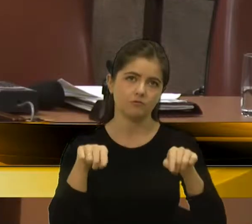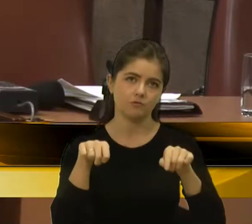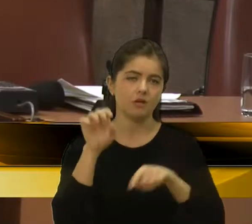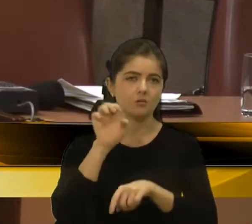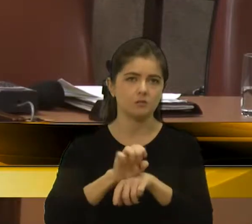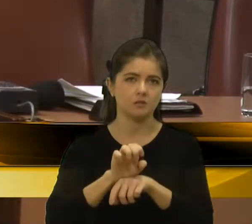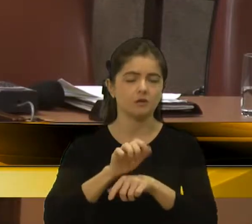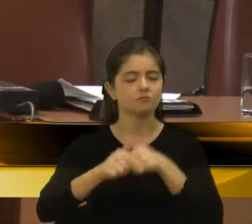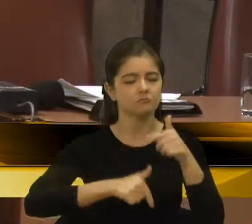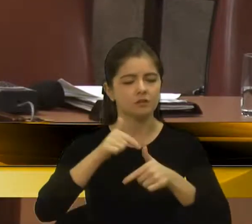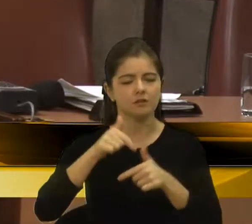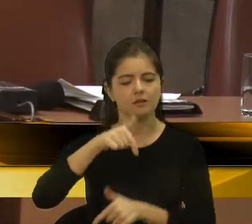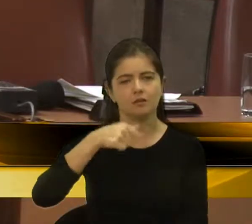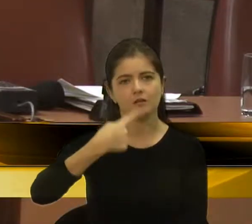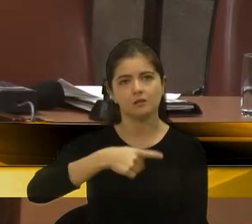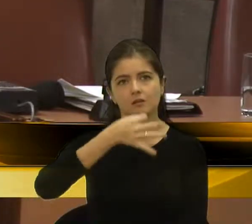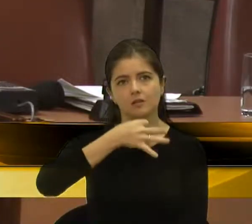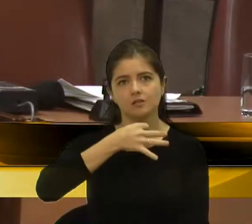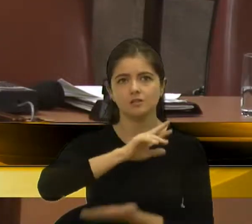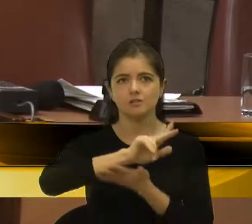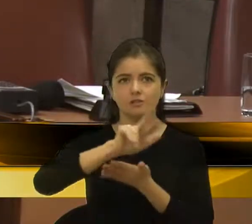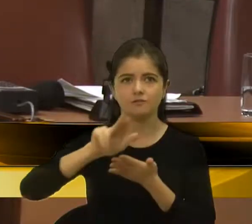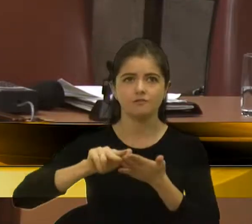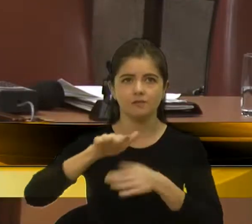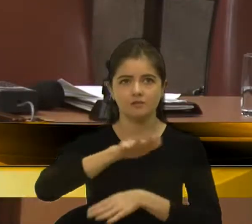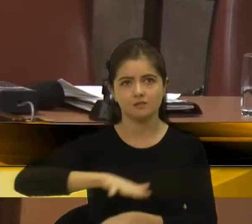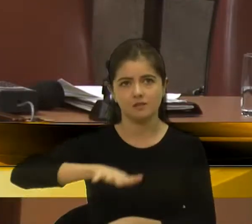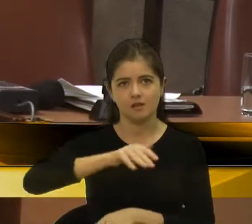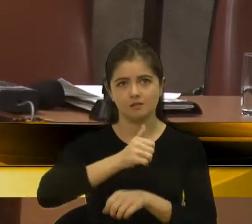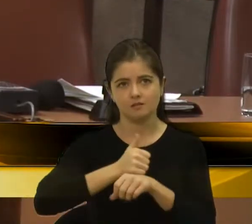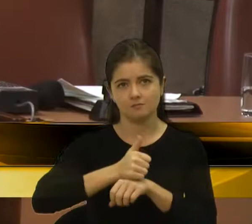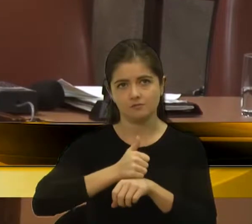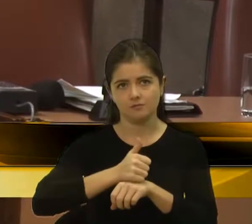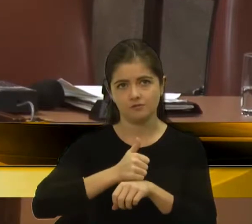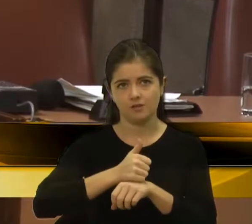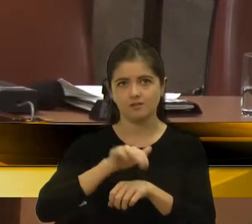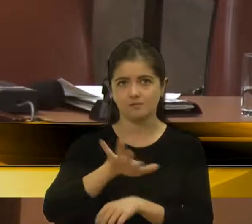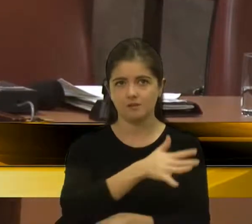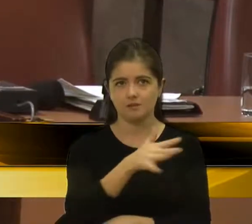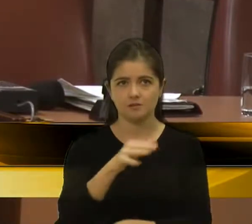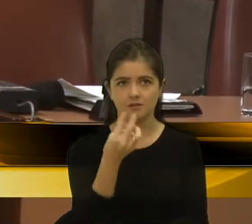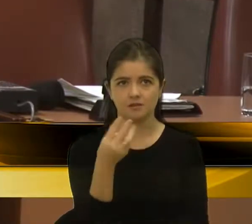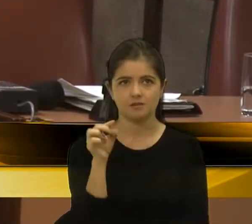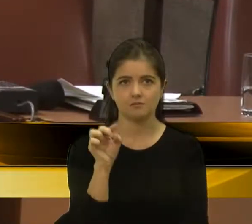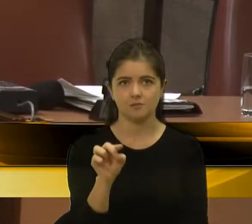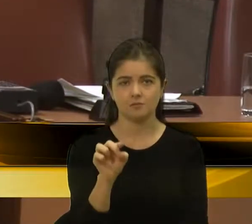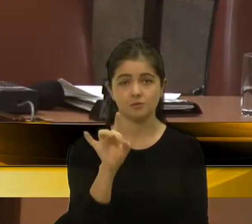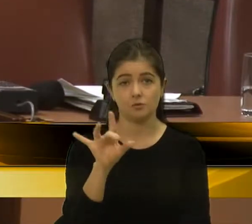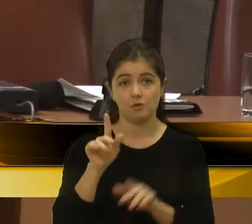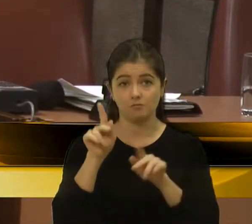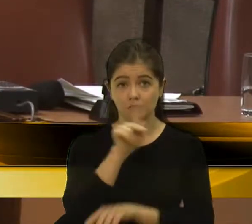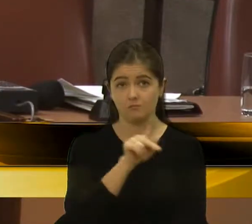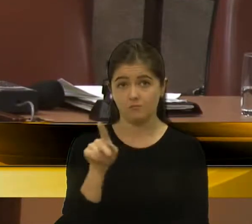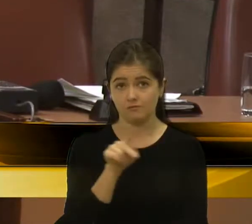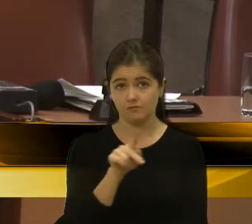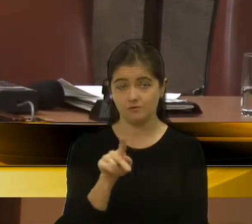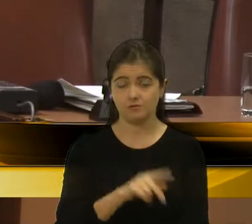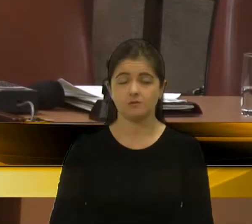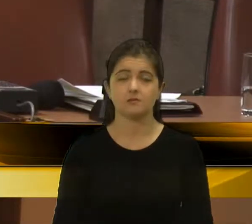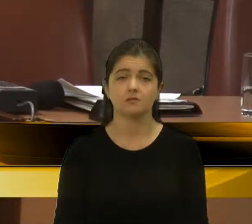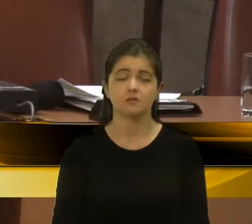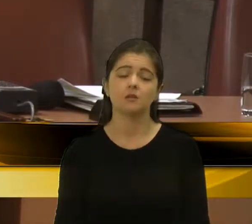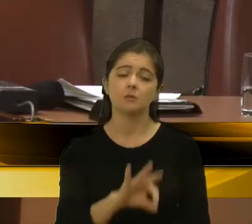nosso município de diversas áreas. Só professores em torno de 3 mil. Polícia Civil,